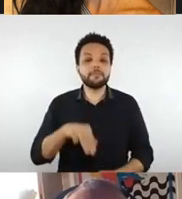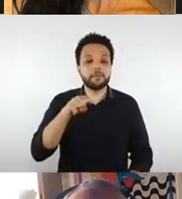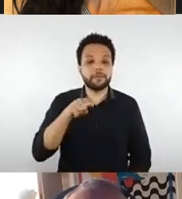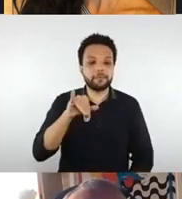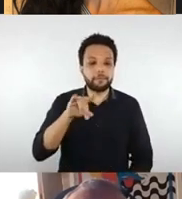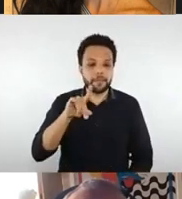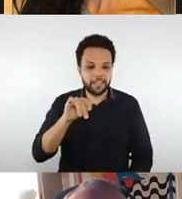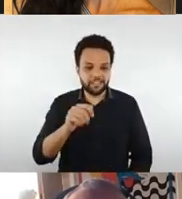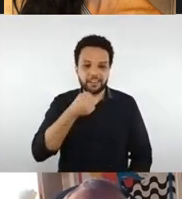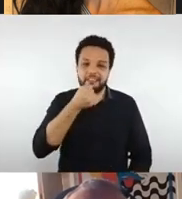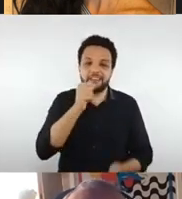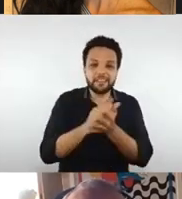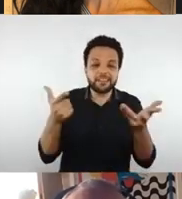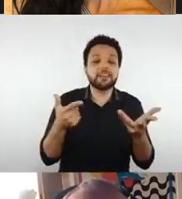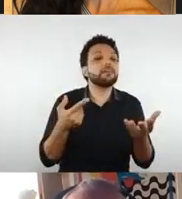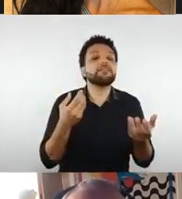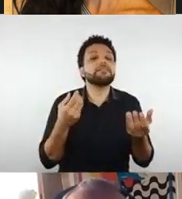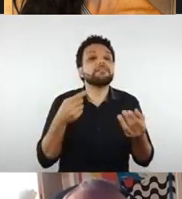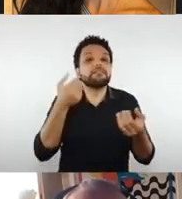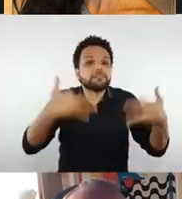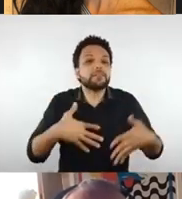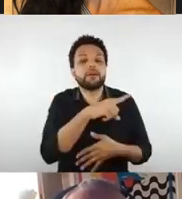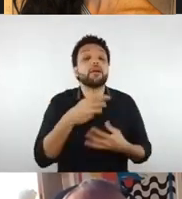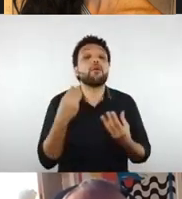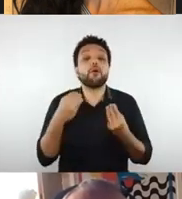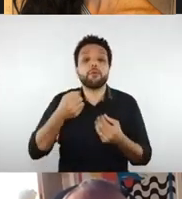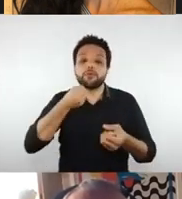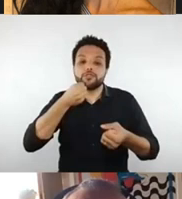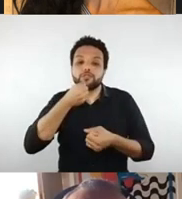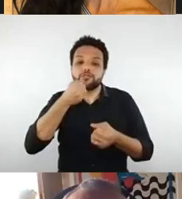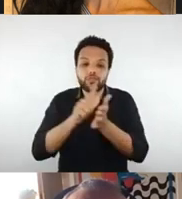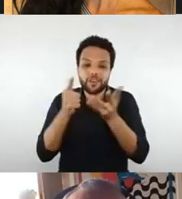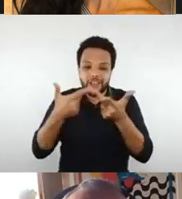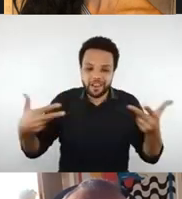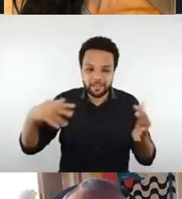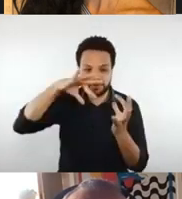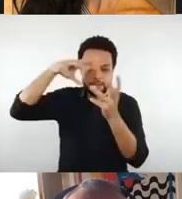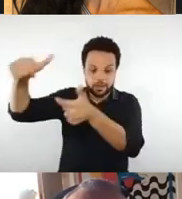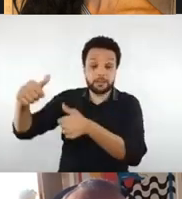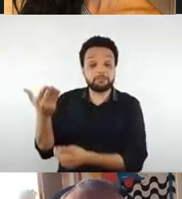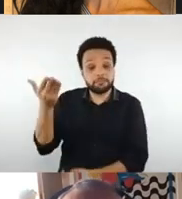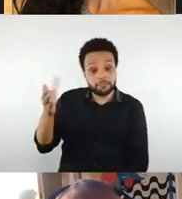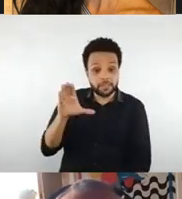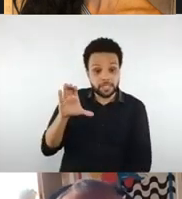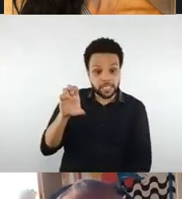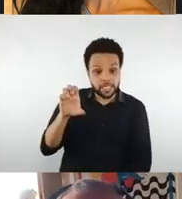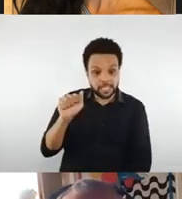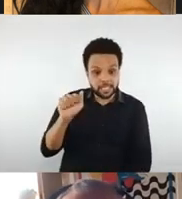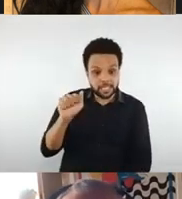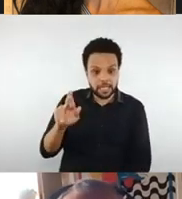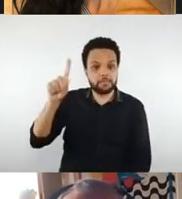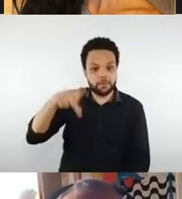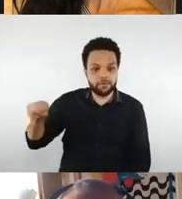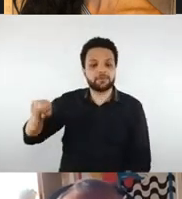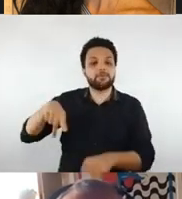jornalismo internacional vem representando o Brasil. O César é professor da Universidade de Cardiff, ele